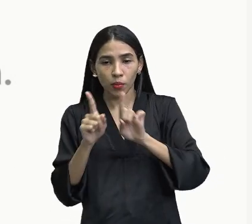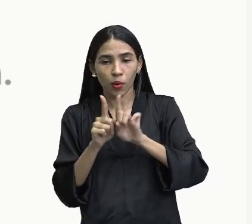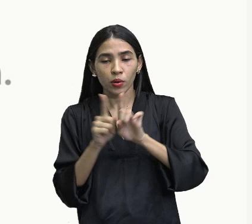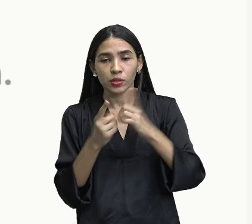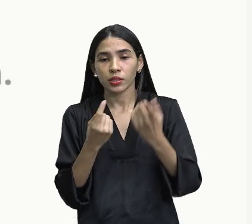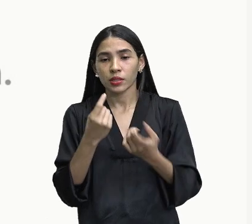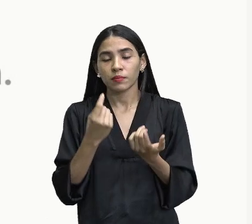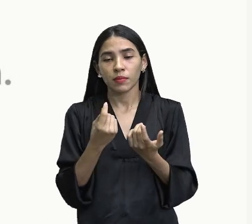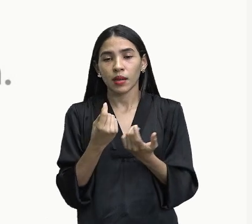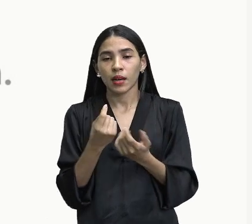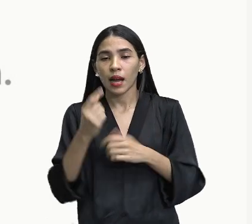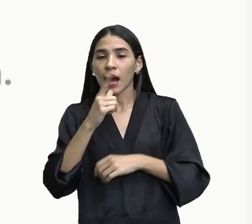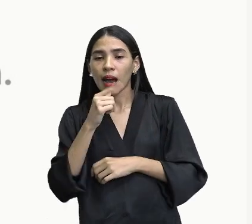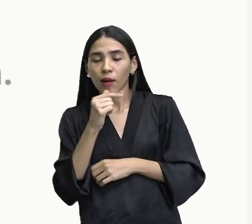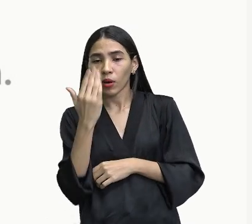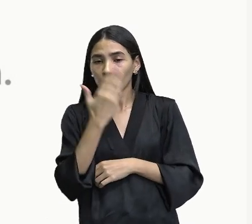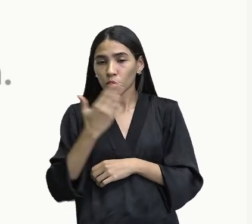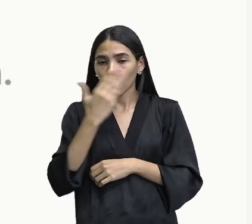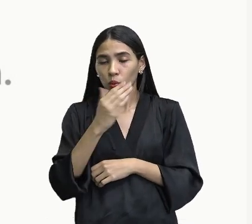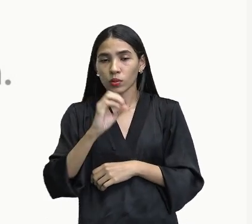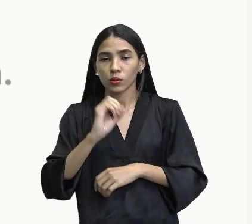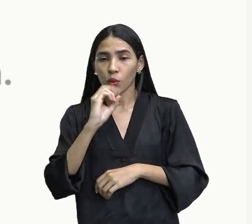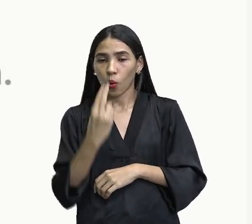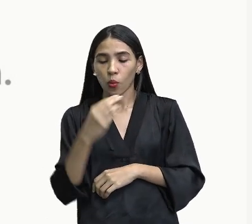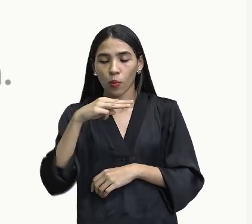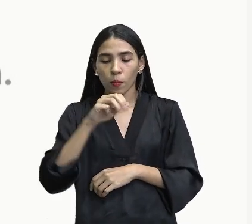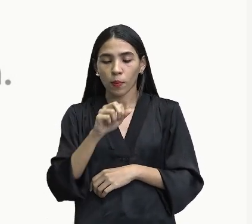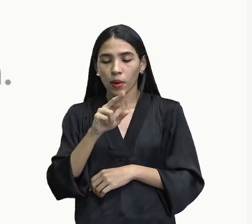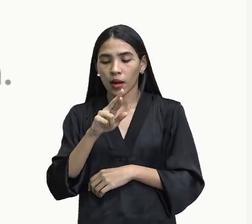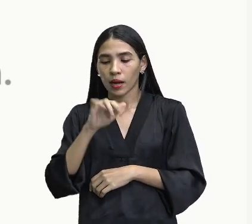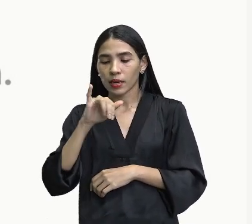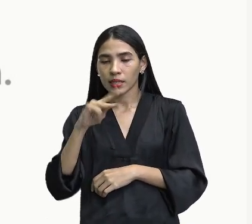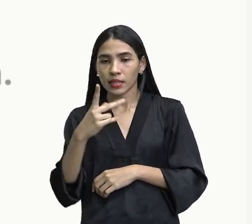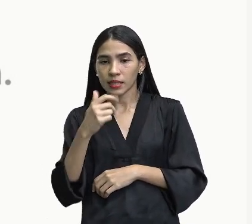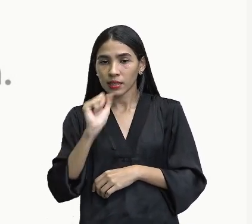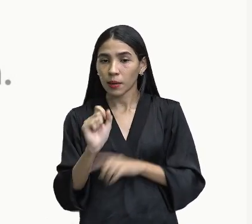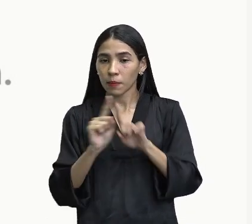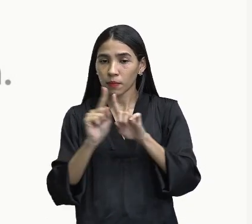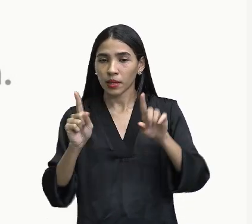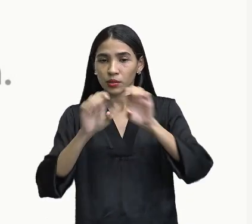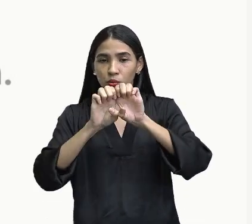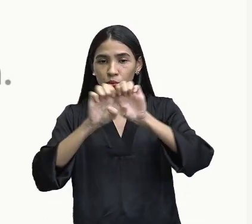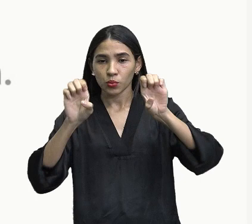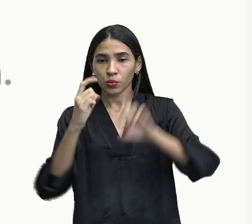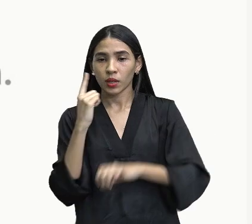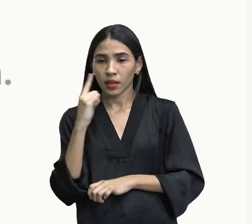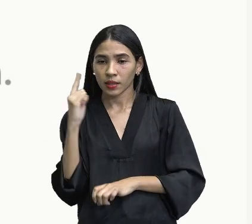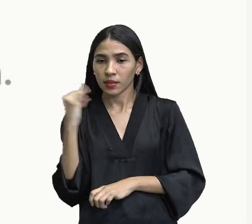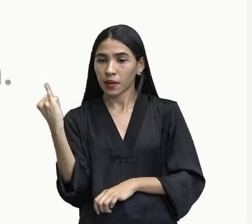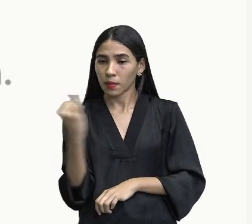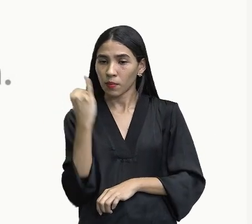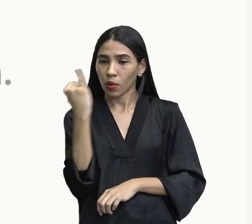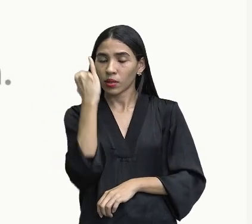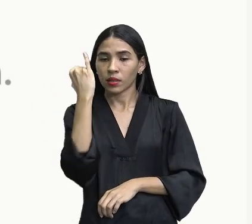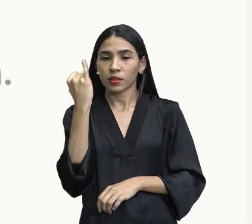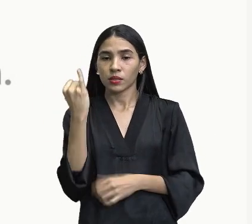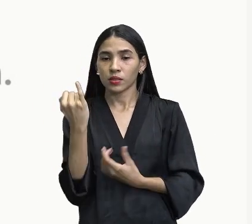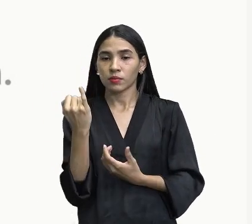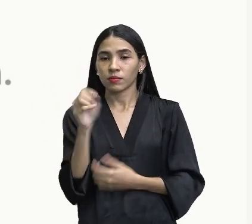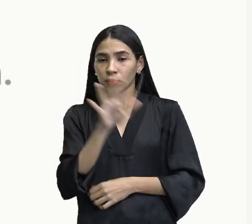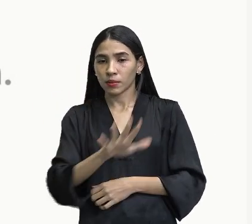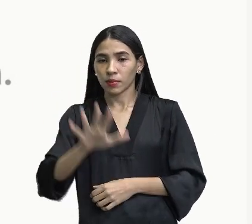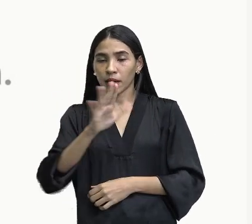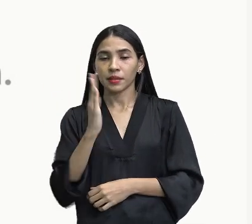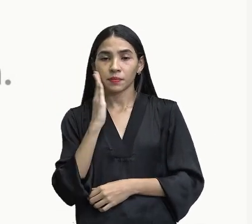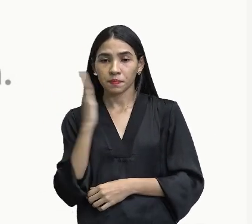doce. Mas essa estrutura importantíssima aí que está aparecendo no nosso esquema, que é chamado de